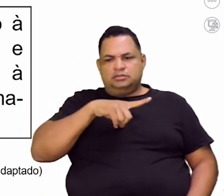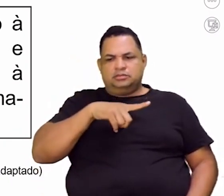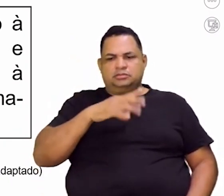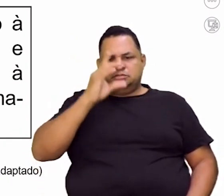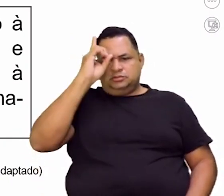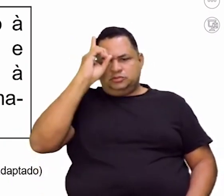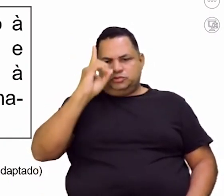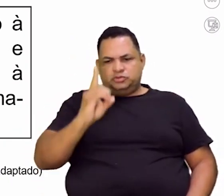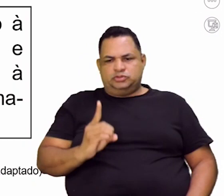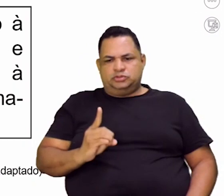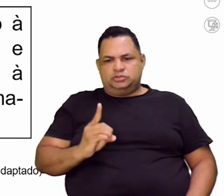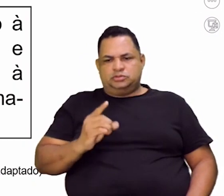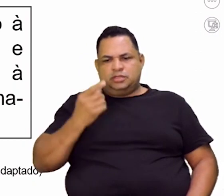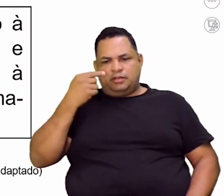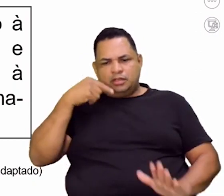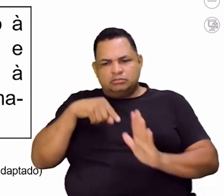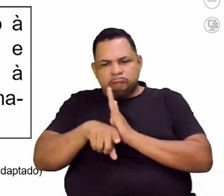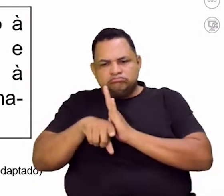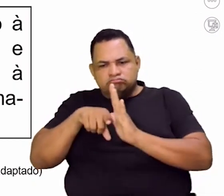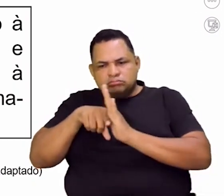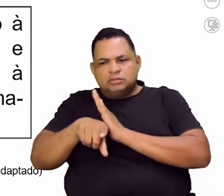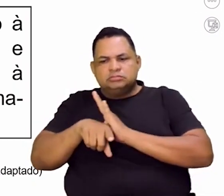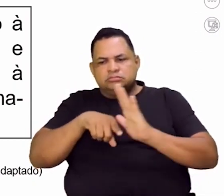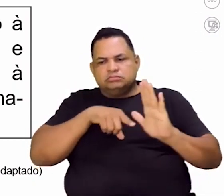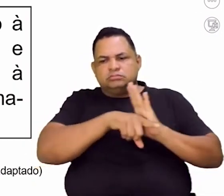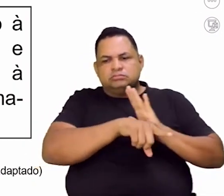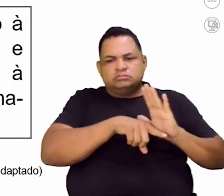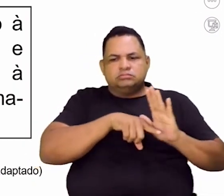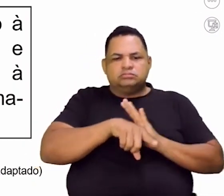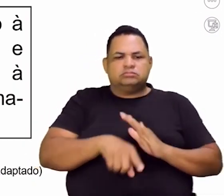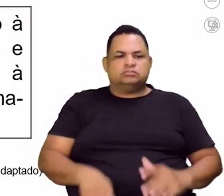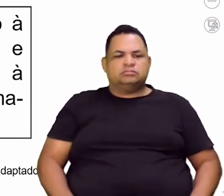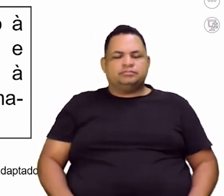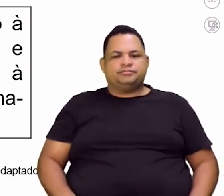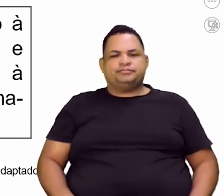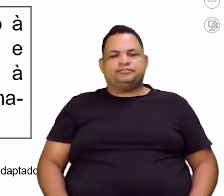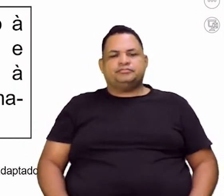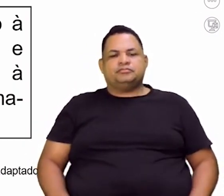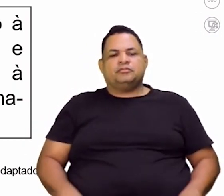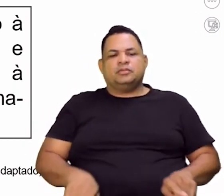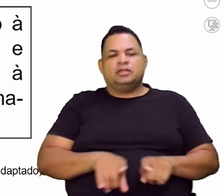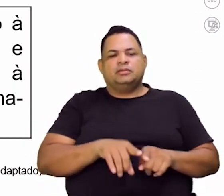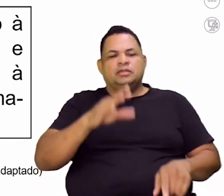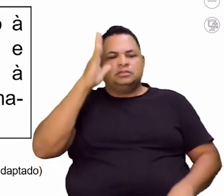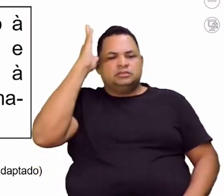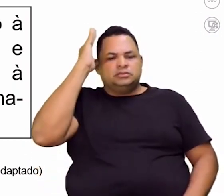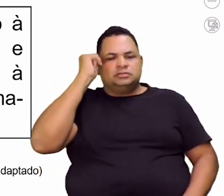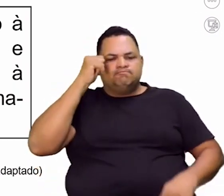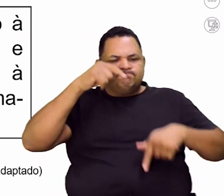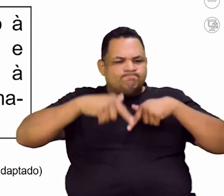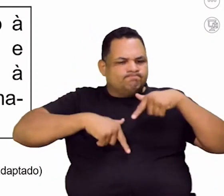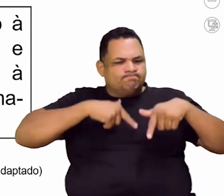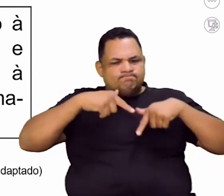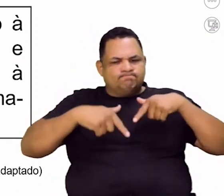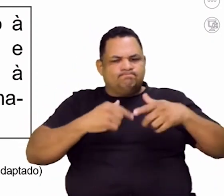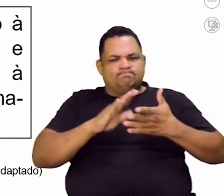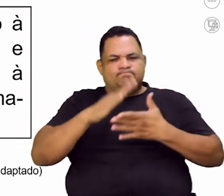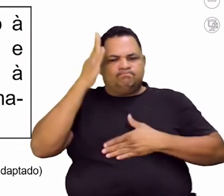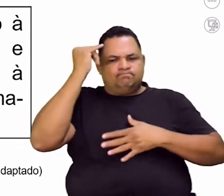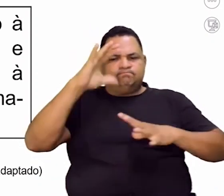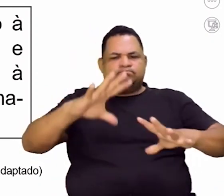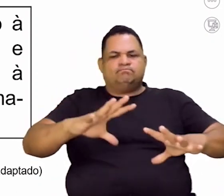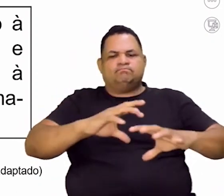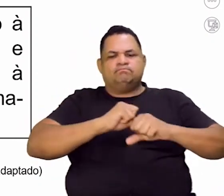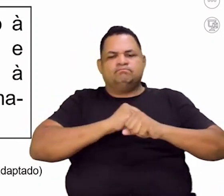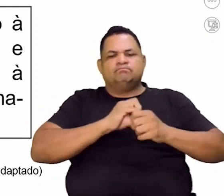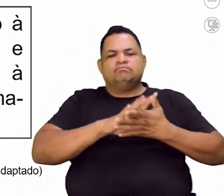direito a questionar isso. E também, gente, outra característica é o saber ativo. O saber adquirido devido